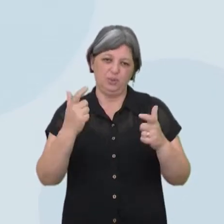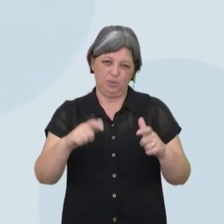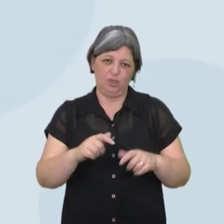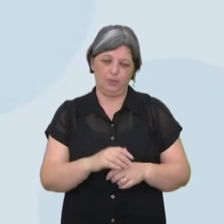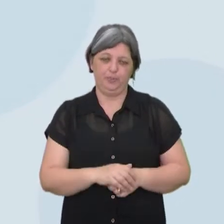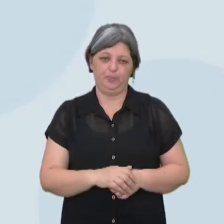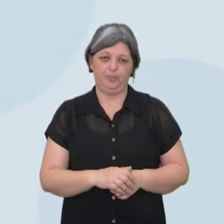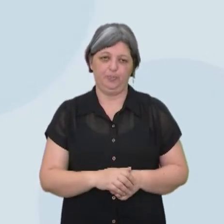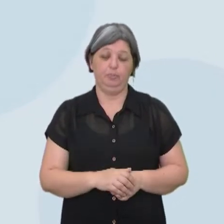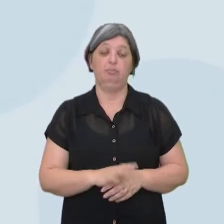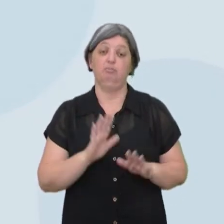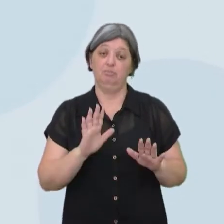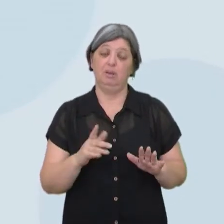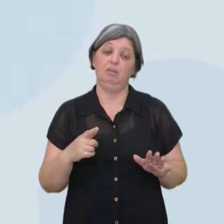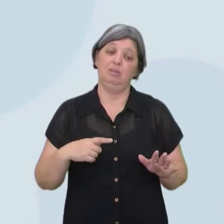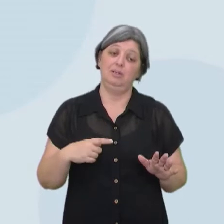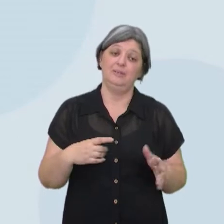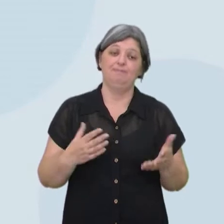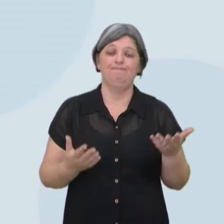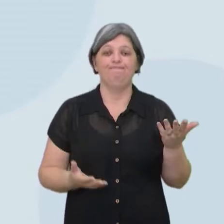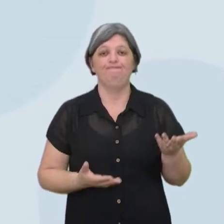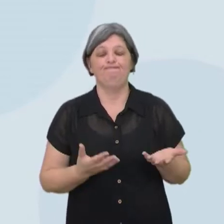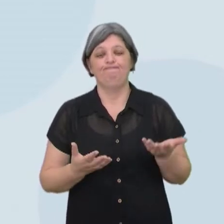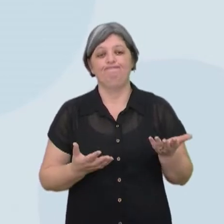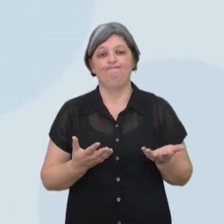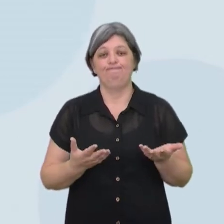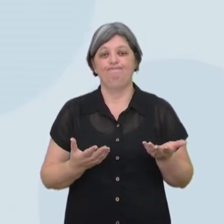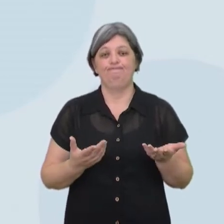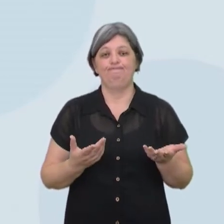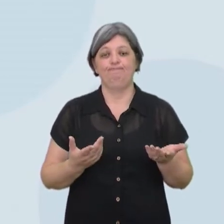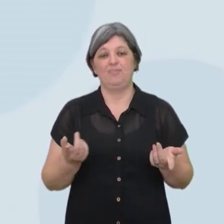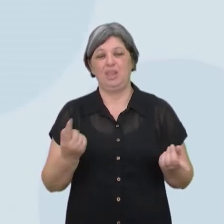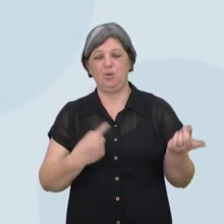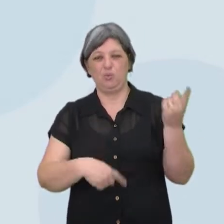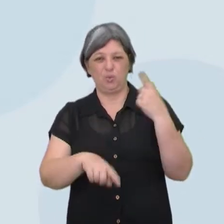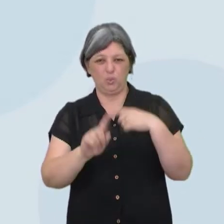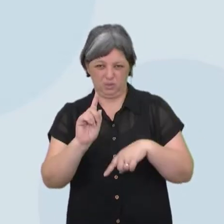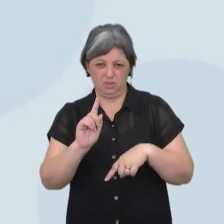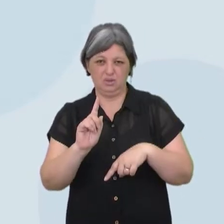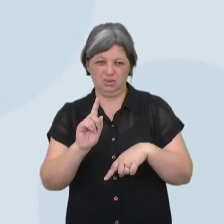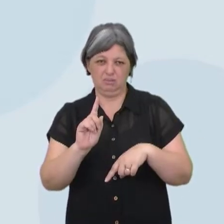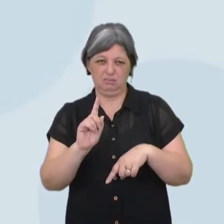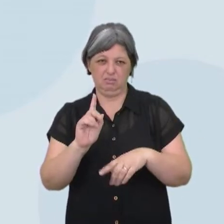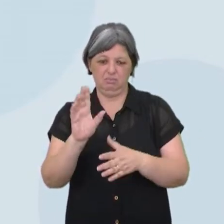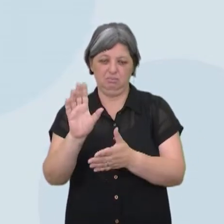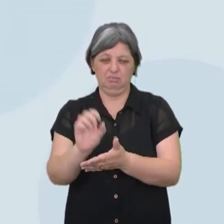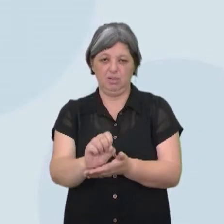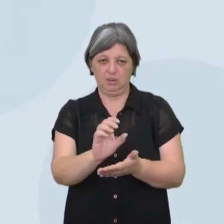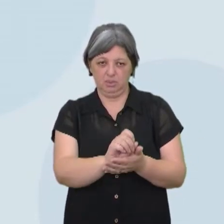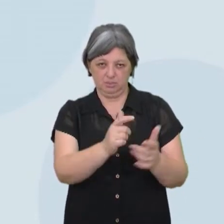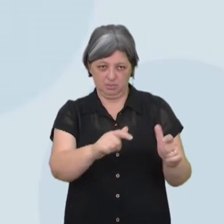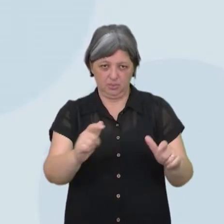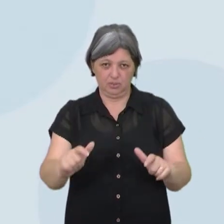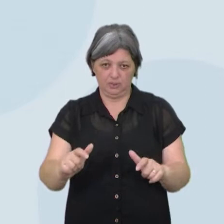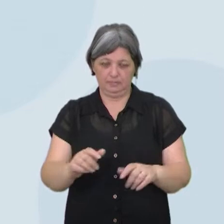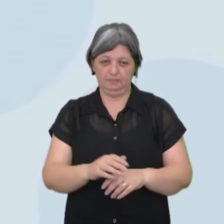E o contraponto, ou vamos dizer assim, a evolução desse colonialismo é o que acabou